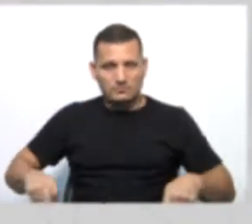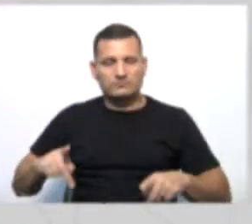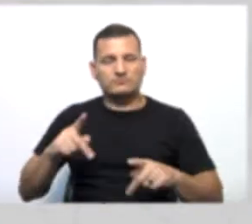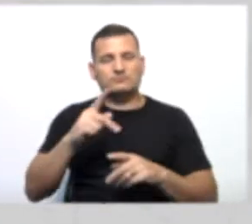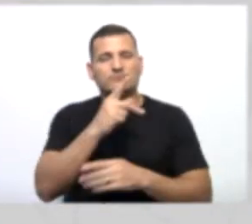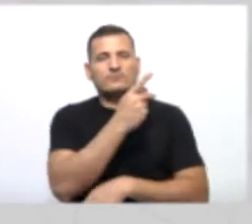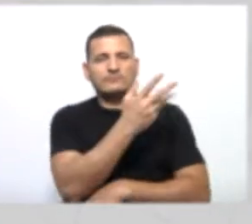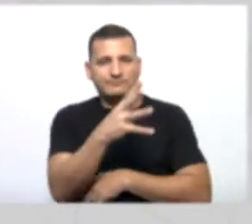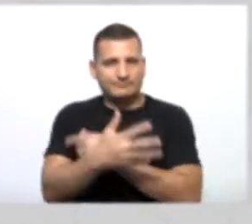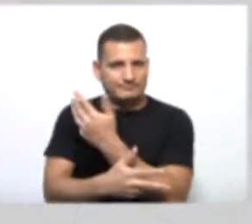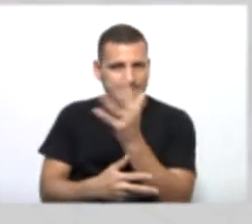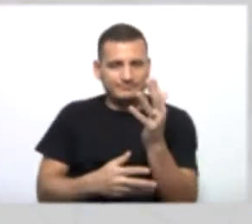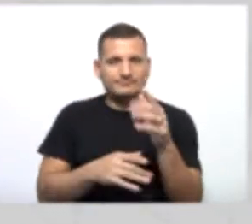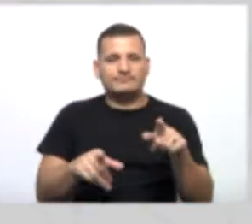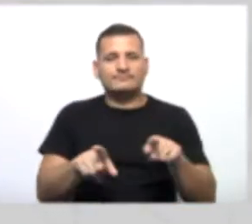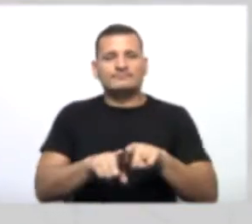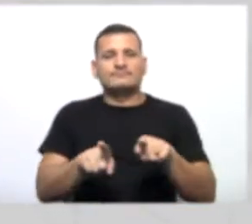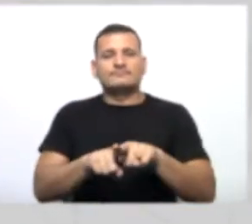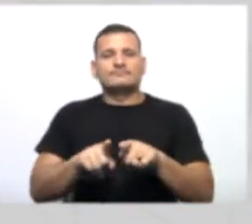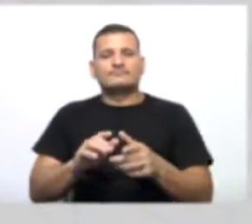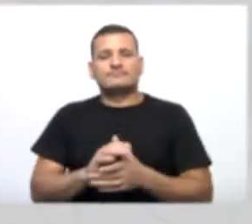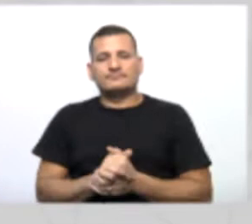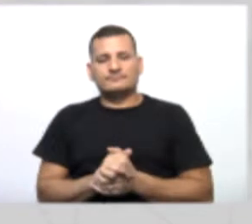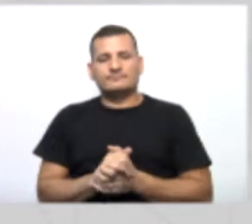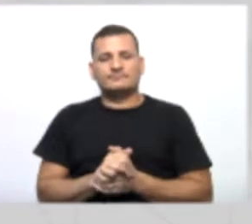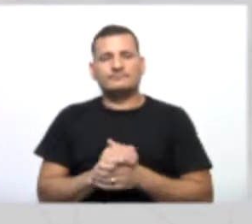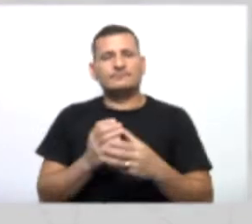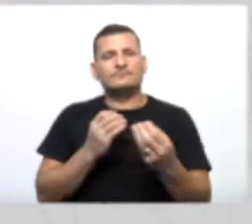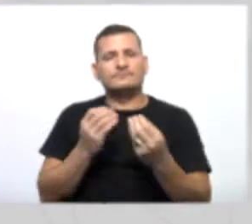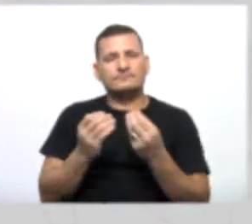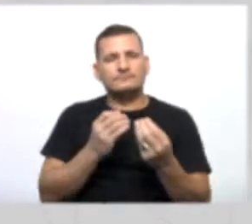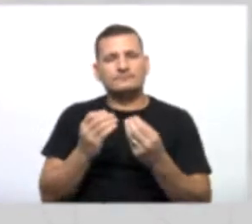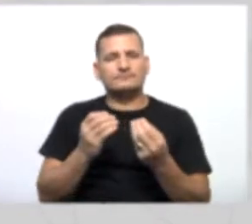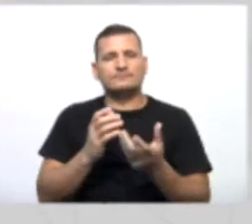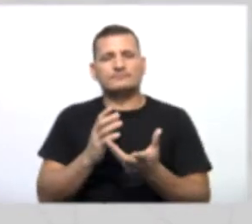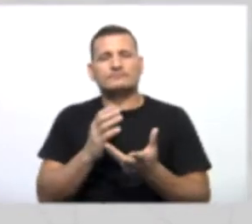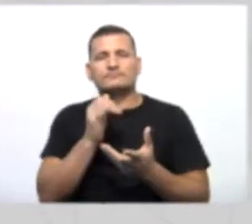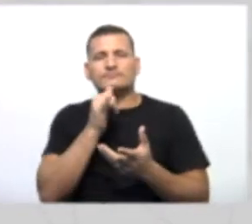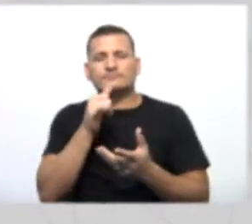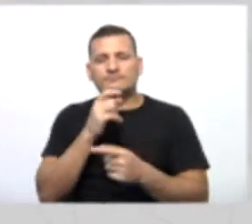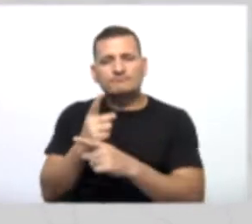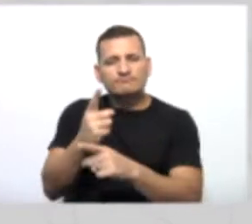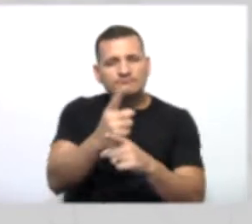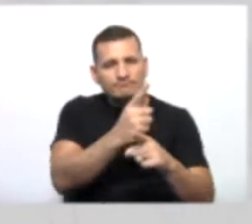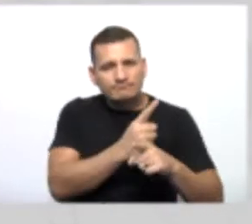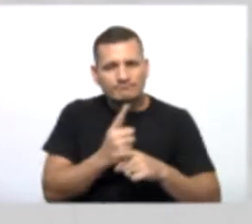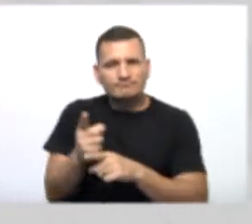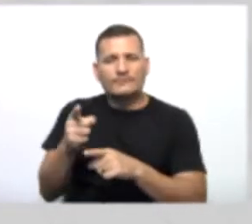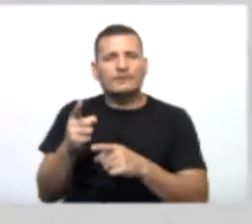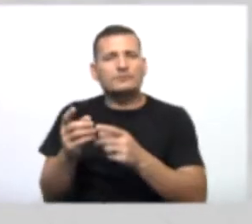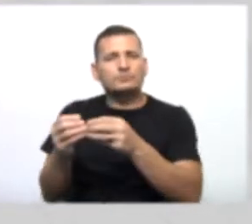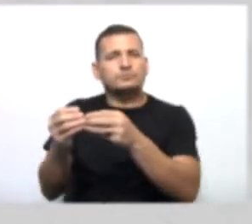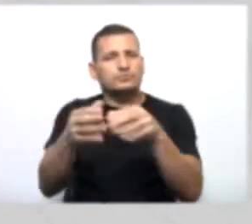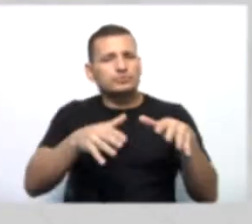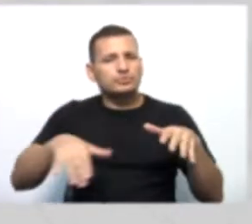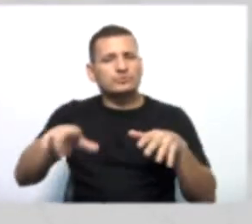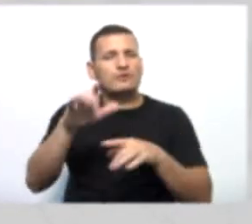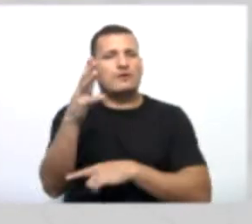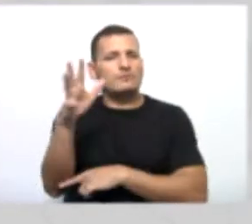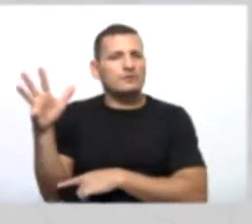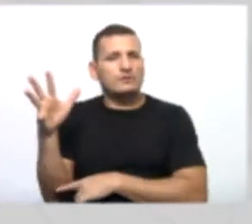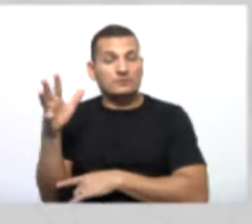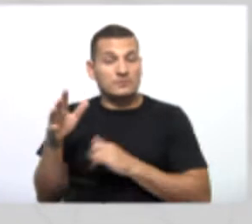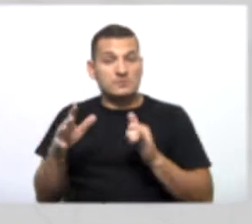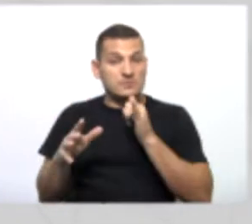Também vamos falar sobre a identificação, né, os impactos, né, identificar esses impactos ambientais como produto da ação do homem